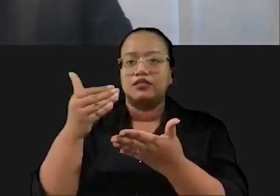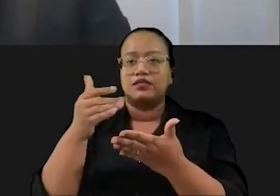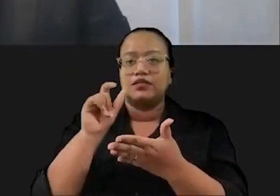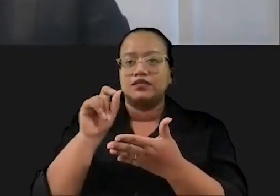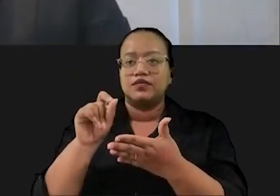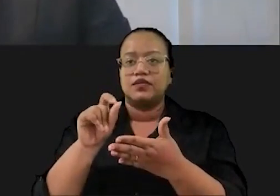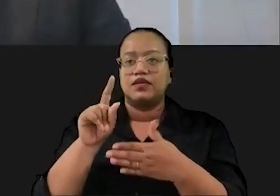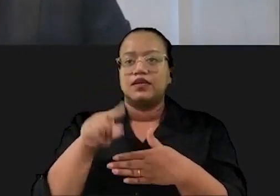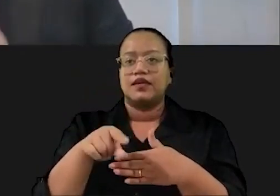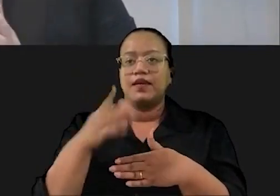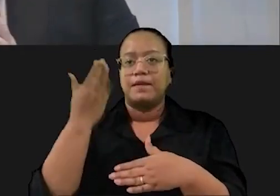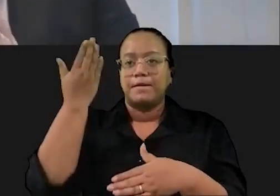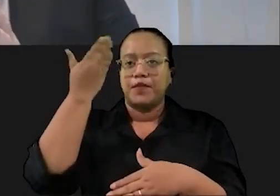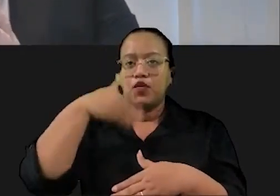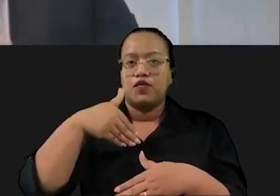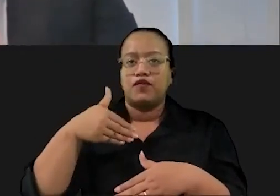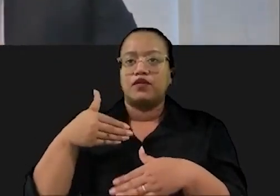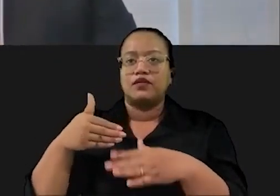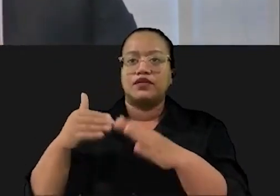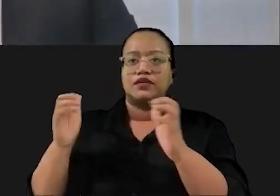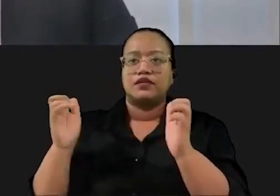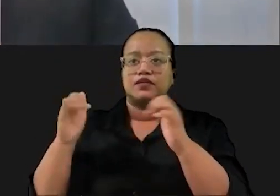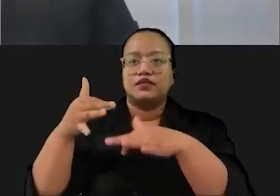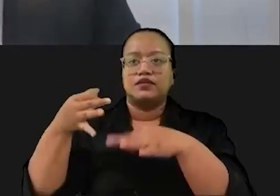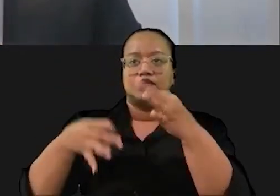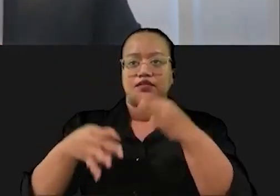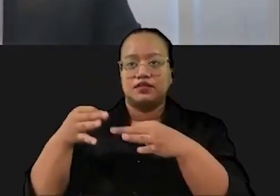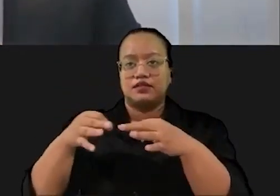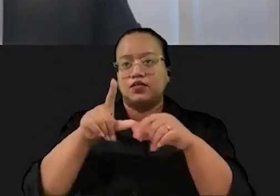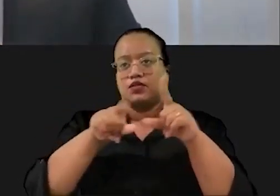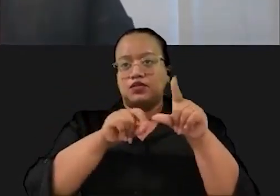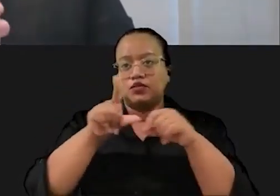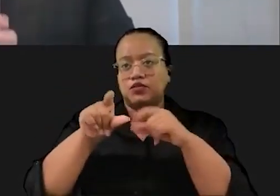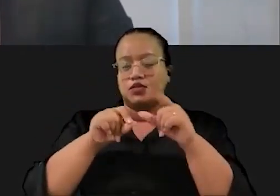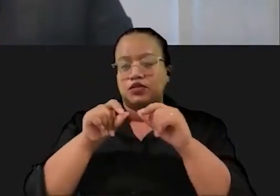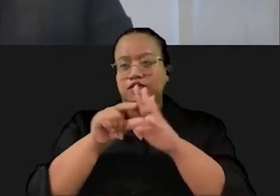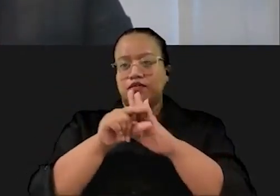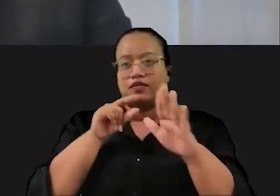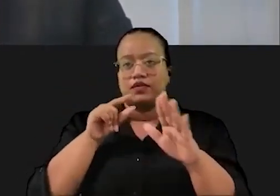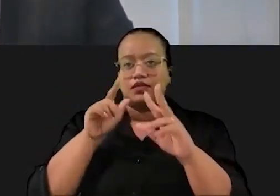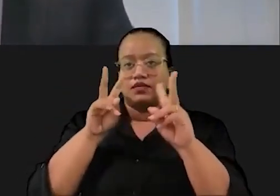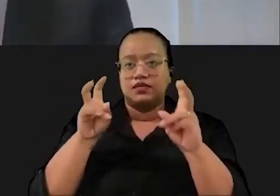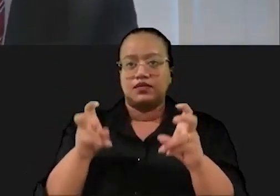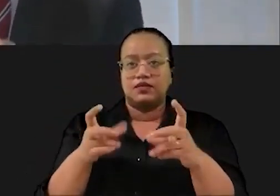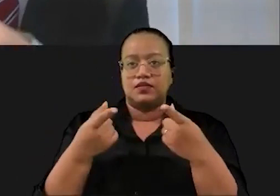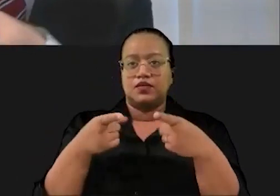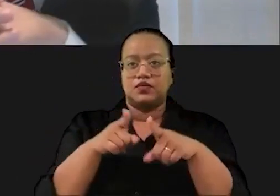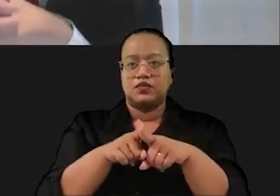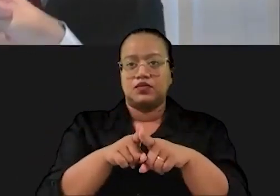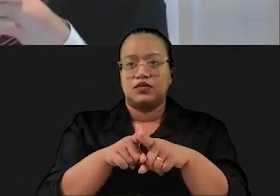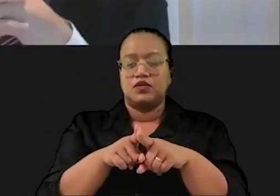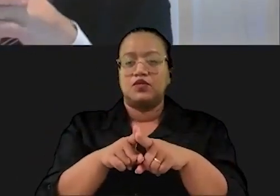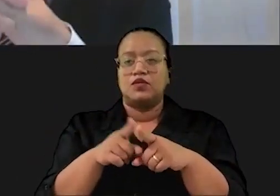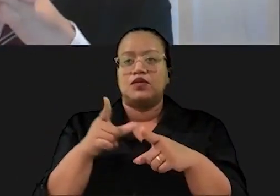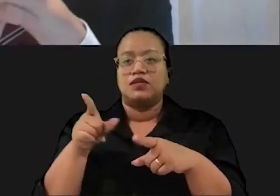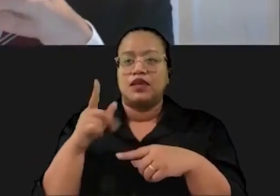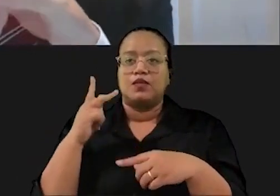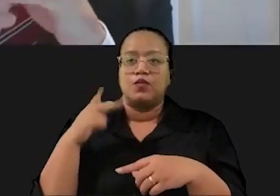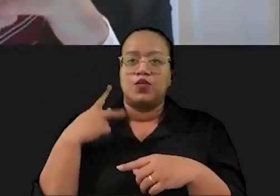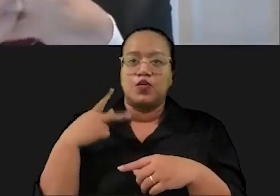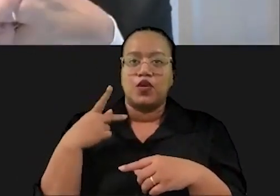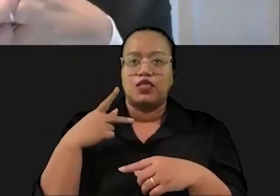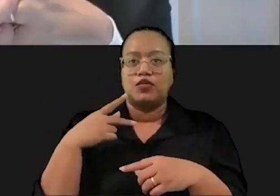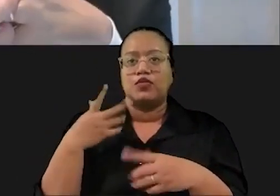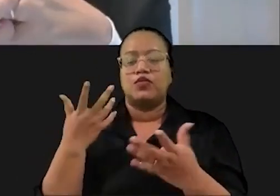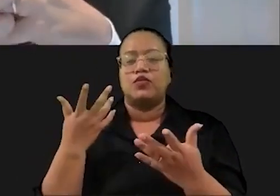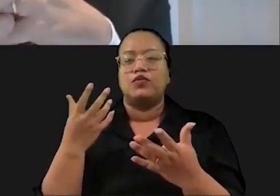esses casos de união estável, dependia da presença de um procurador em audiência ou de um preposto no INSS em audiência, que tinha